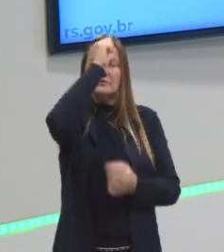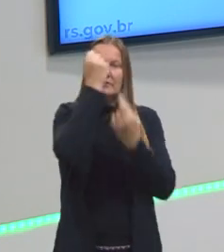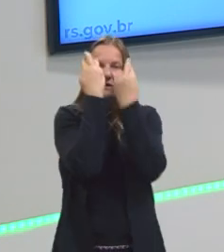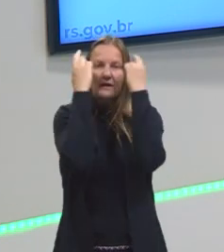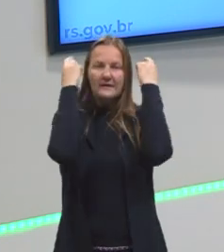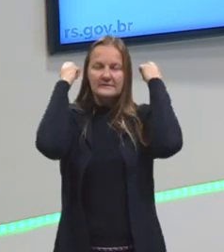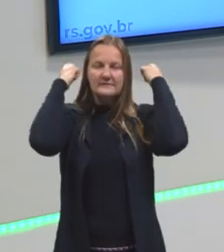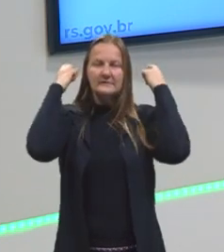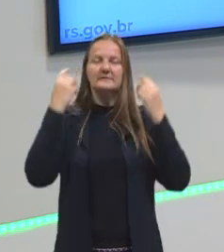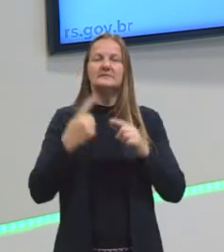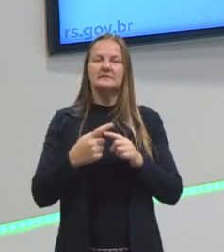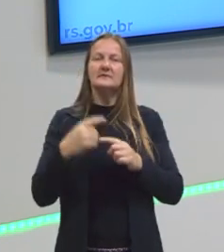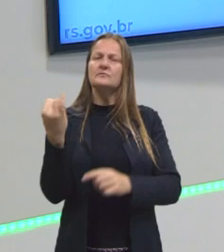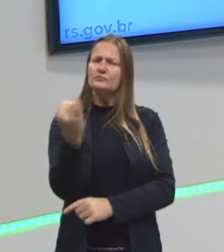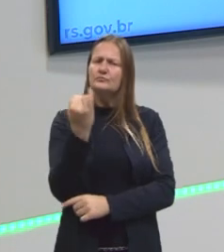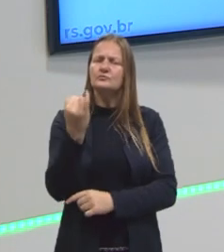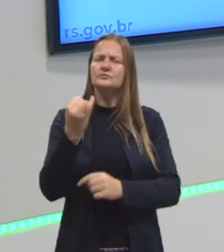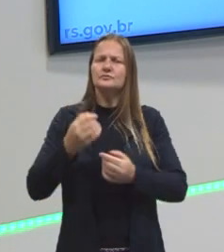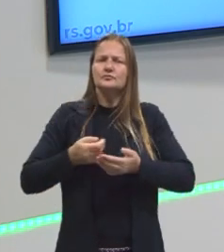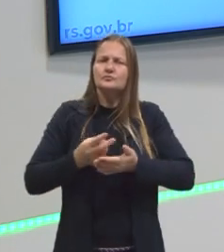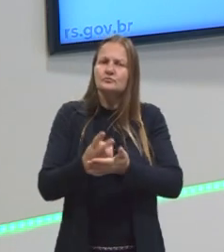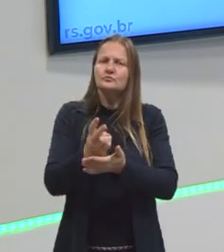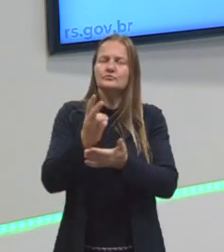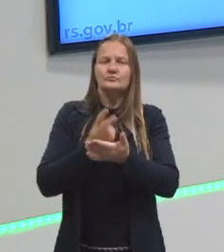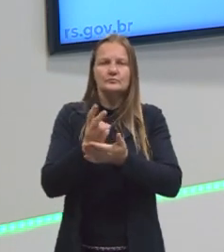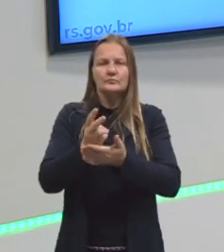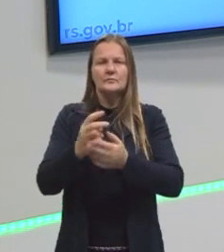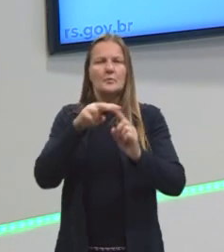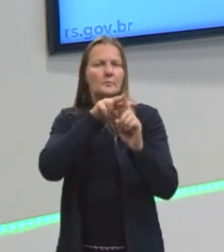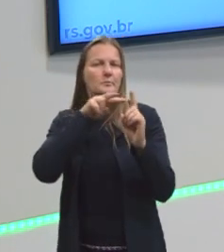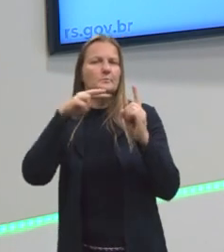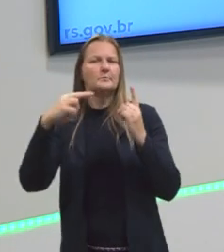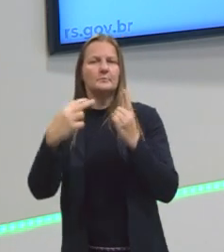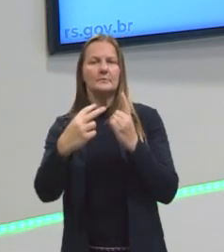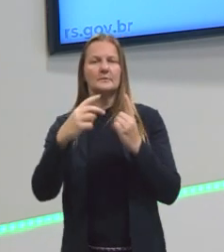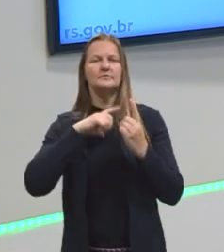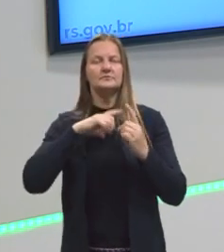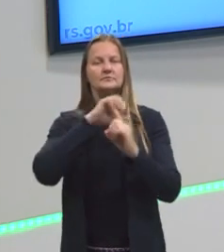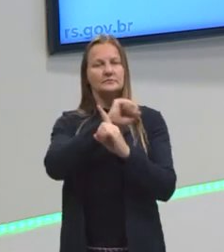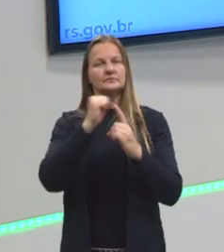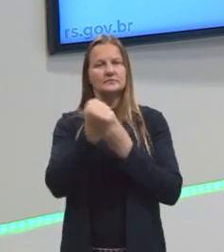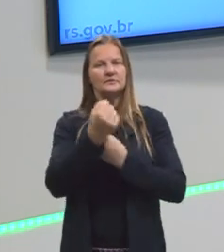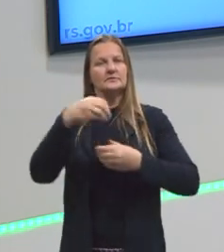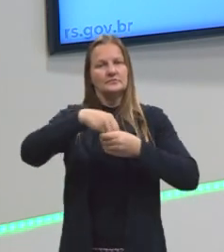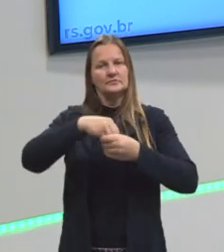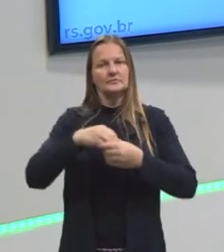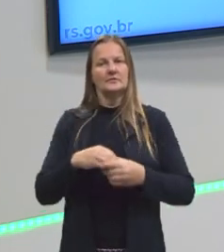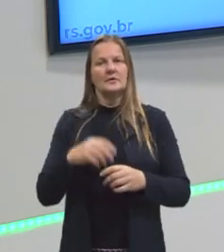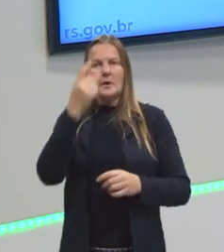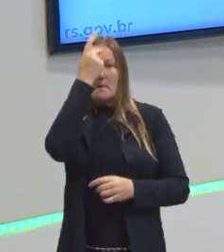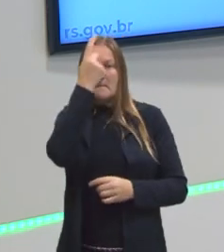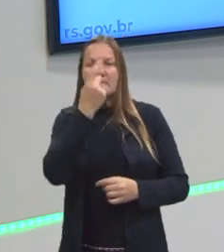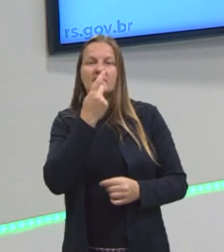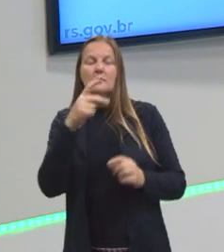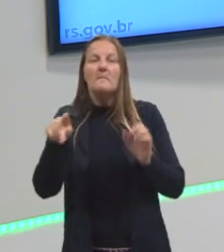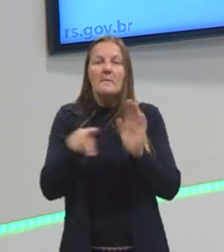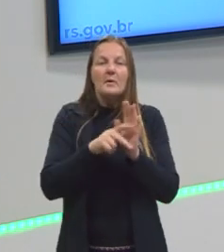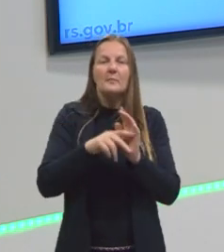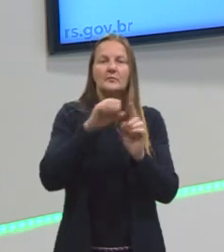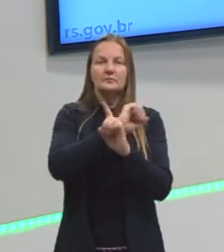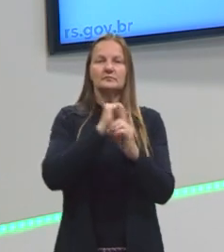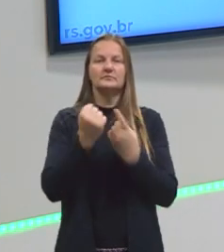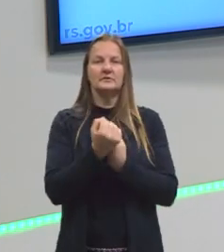é importante manter essa manter era essa perspectiva que existia na sociedade esse perfil da sociedade